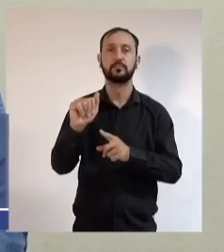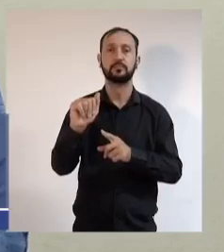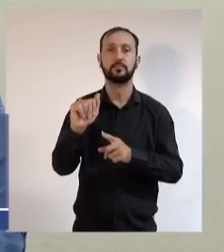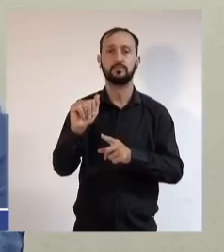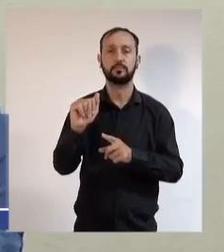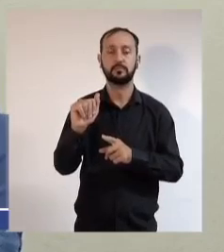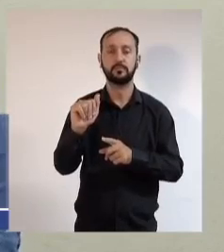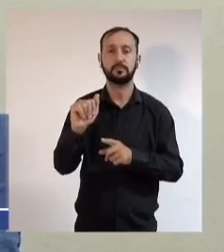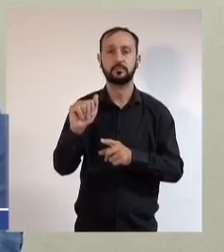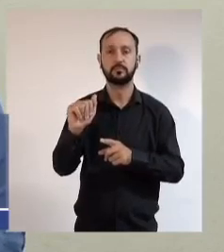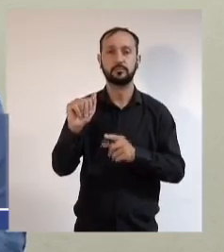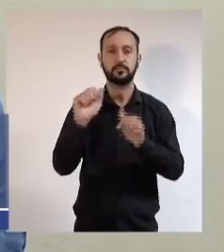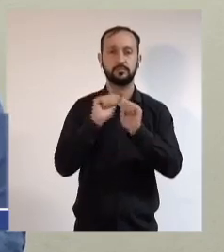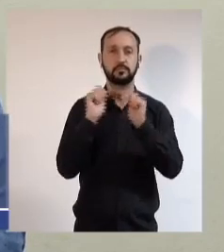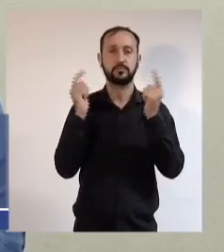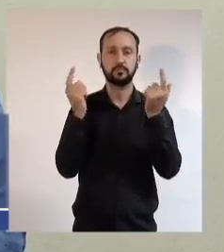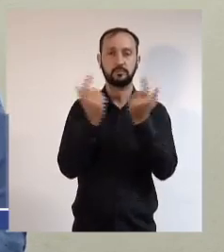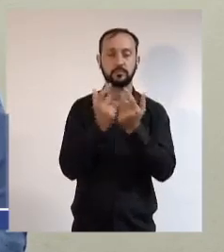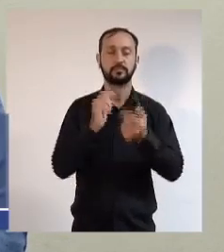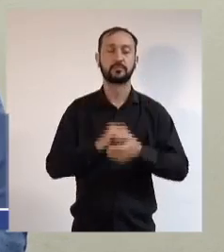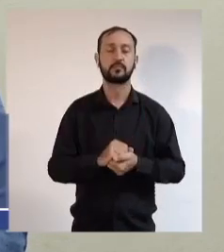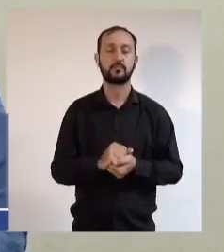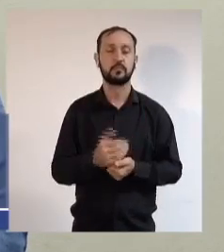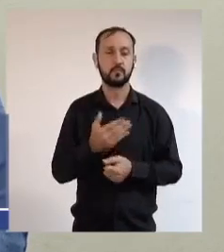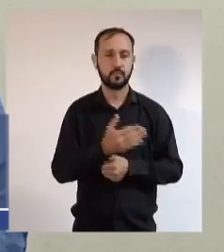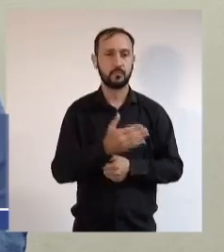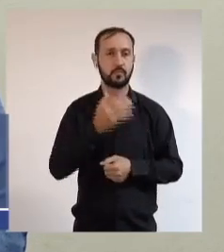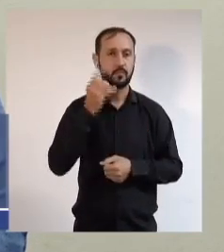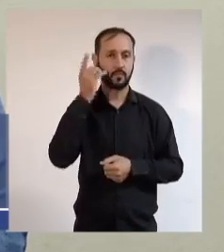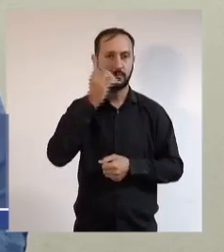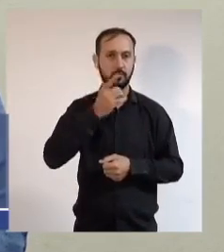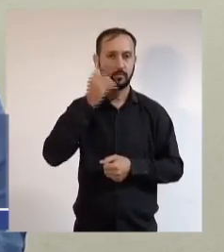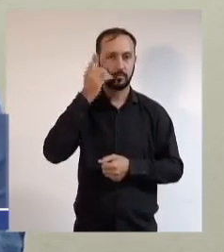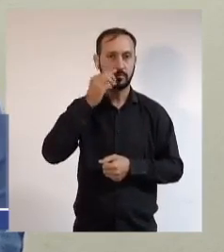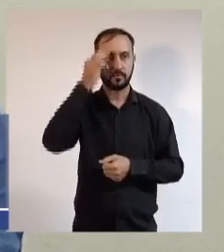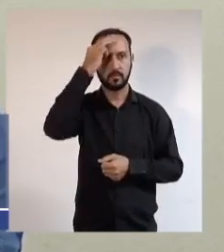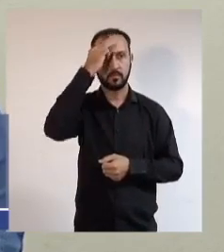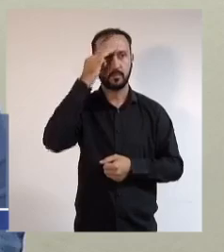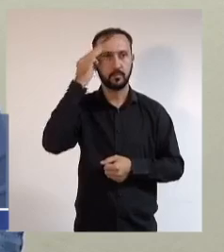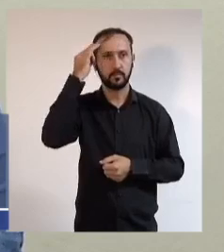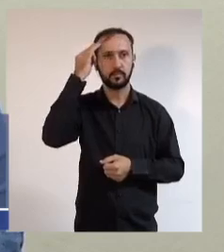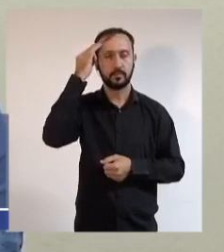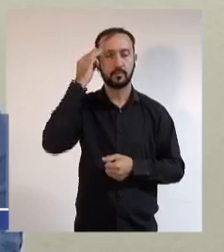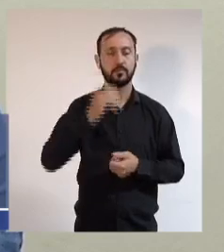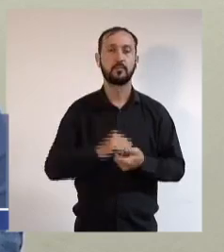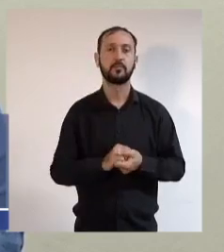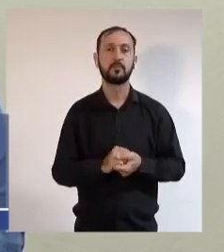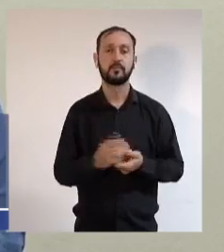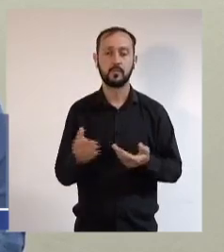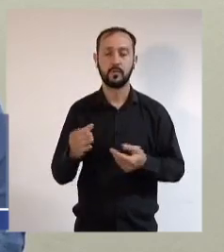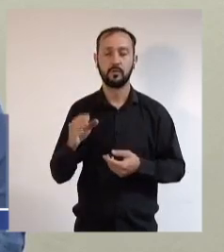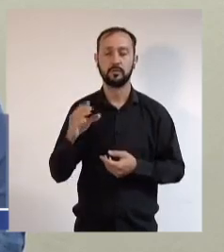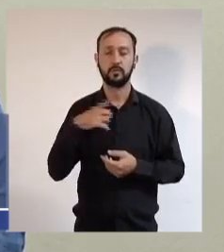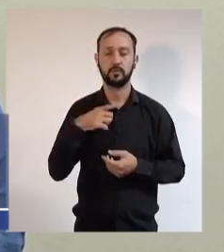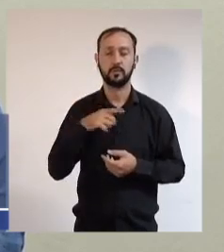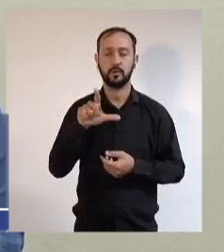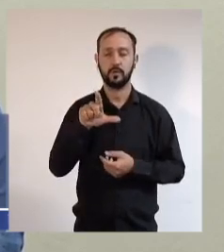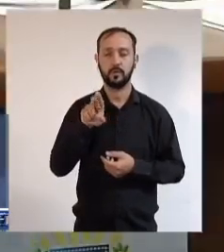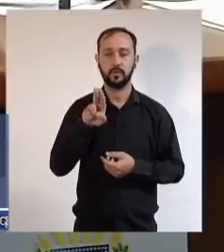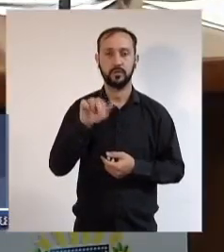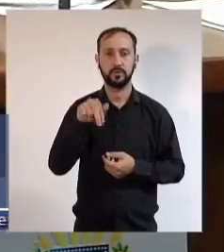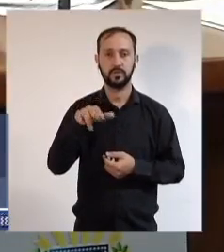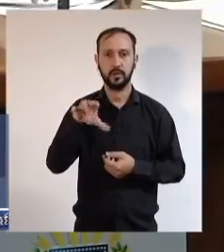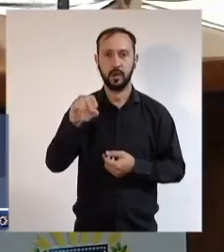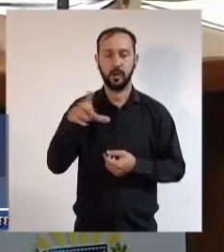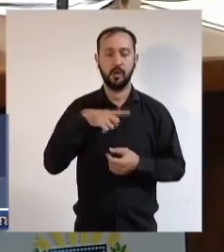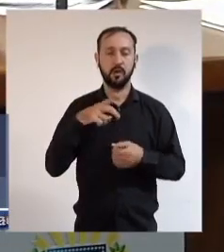da assembléia legislativa ilustre deputado evander vendramini doutor luciano furtado albergue